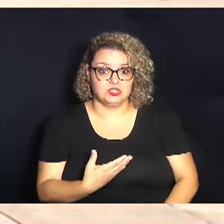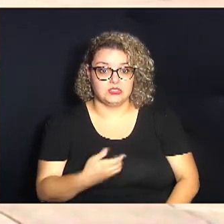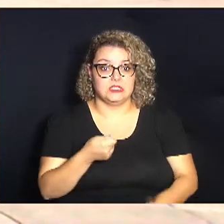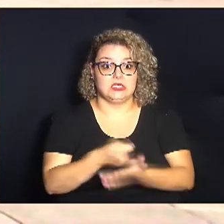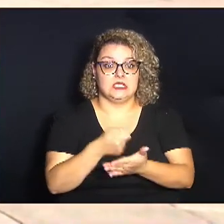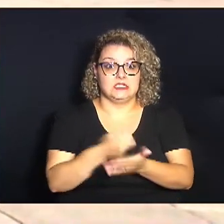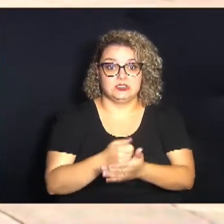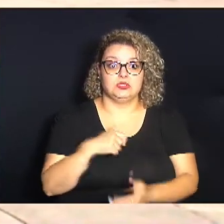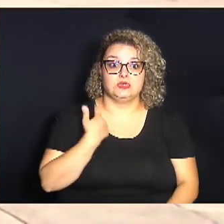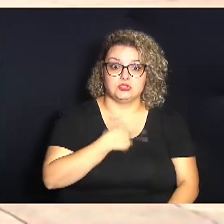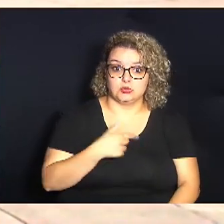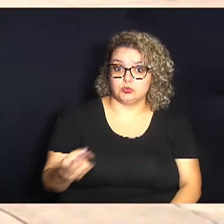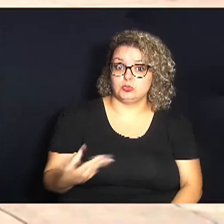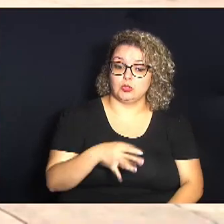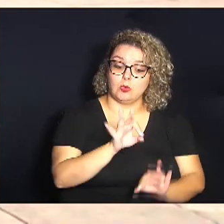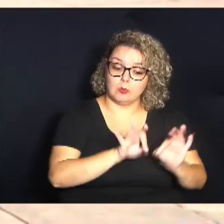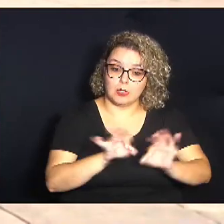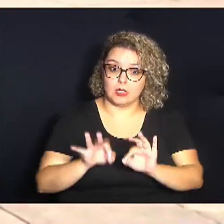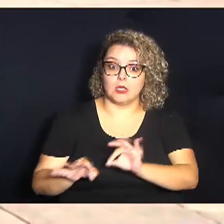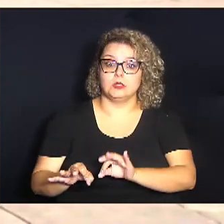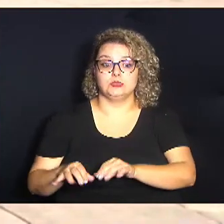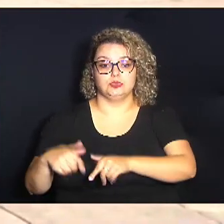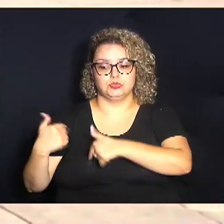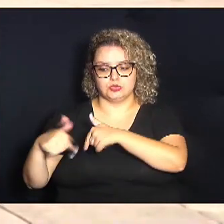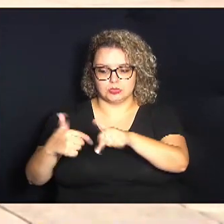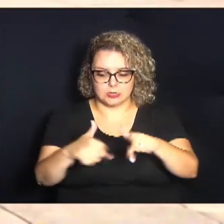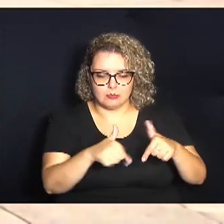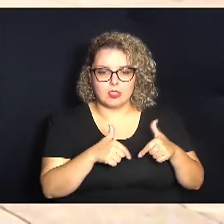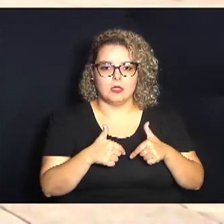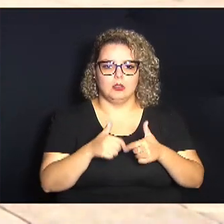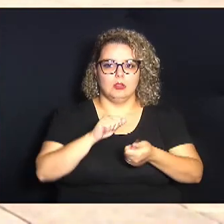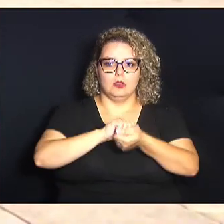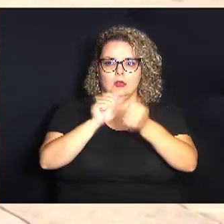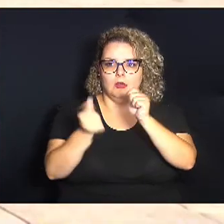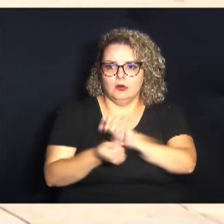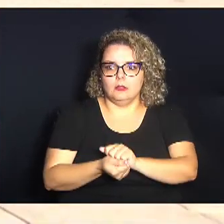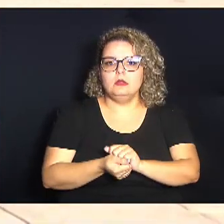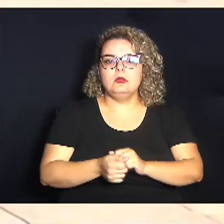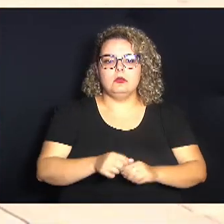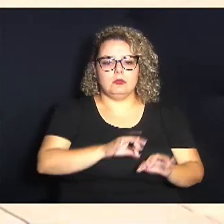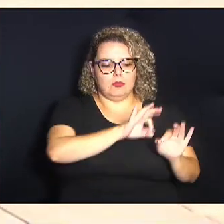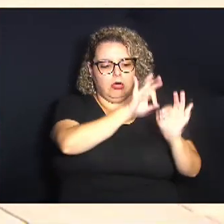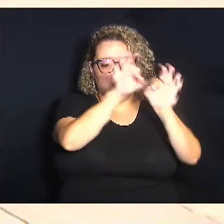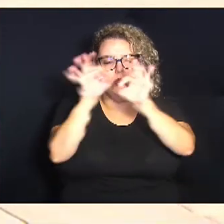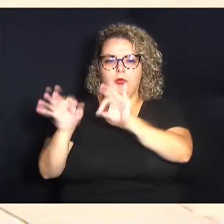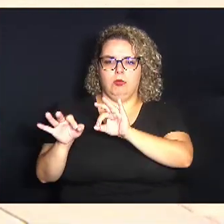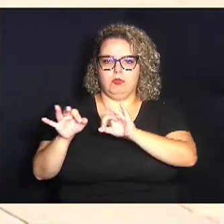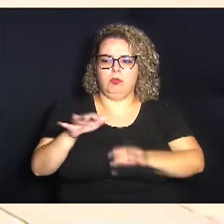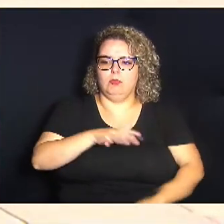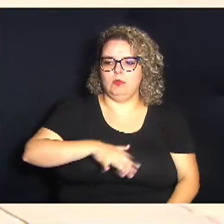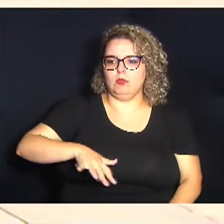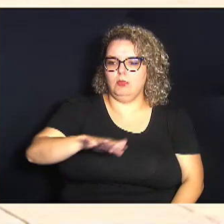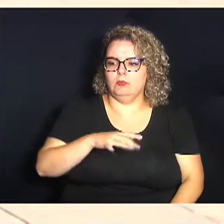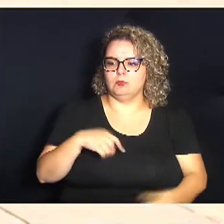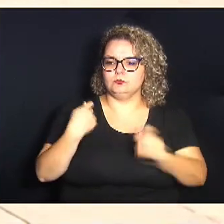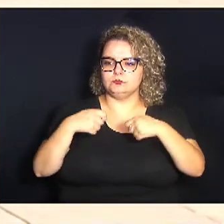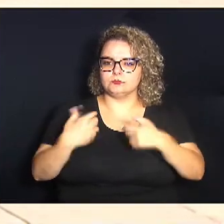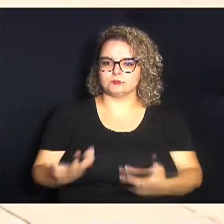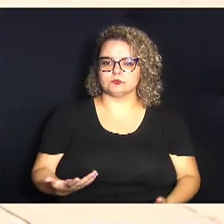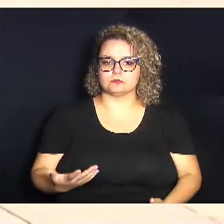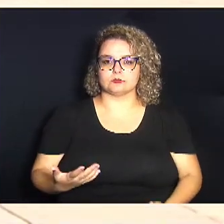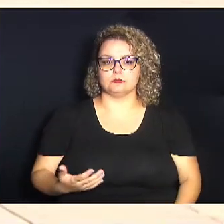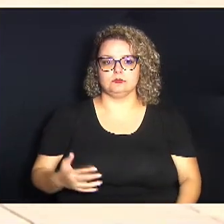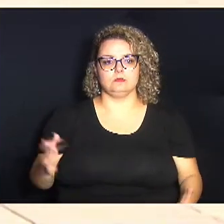da gente um novo plano de emprego operacional para adaptar o nosso patrulhamento às áreas que demandam mais fluxo